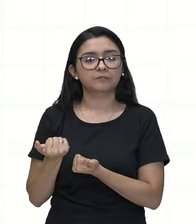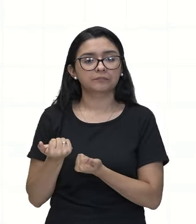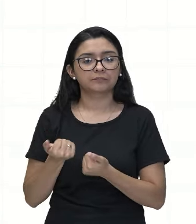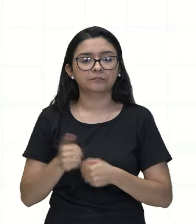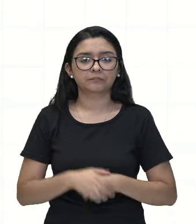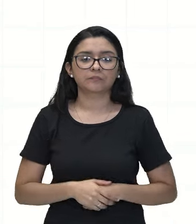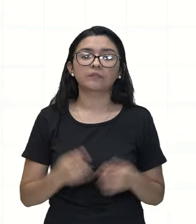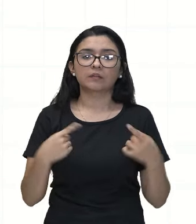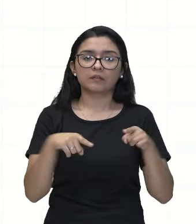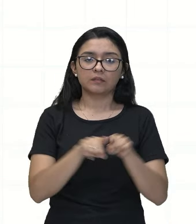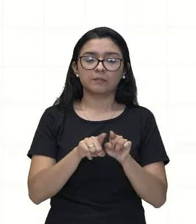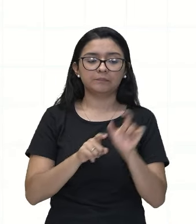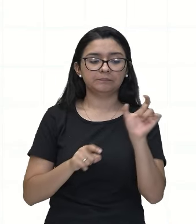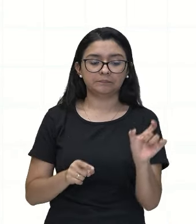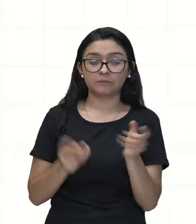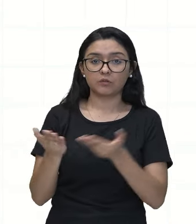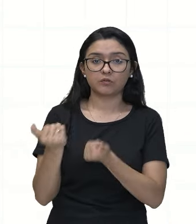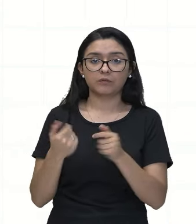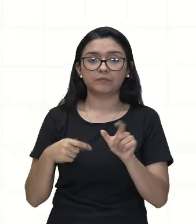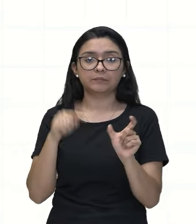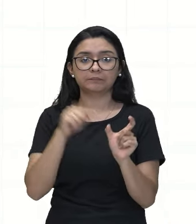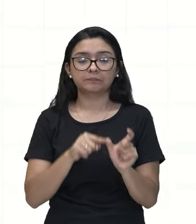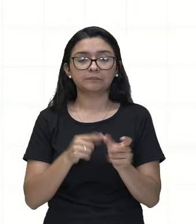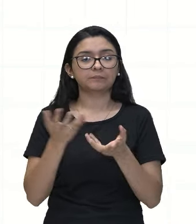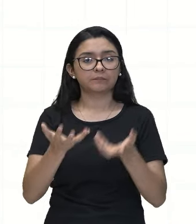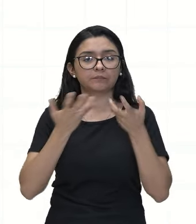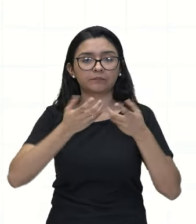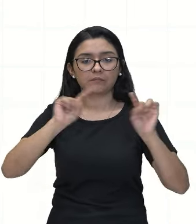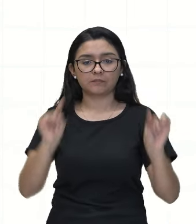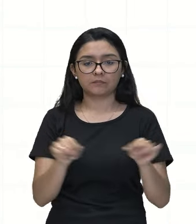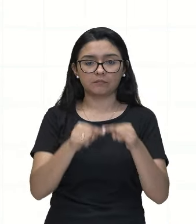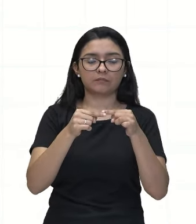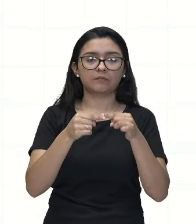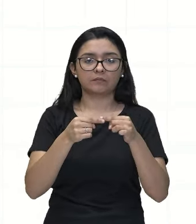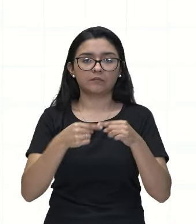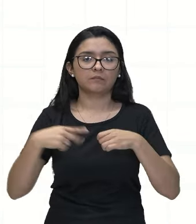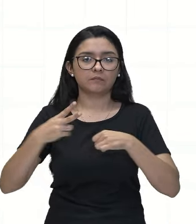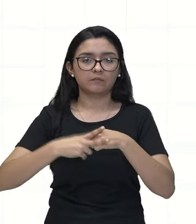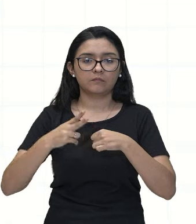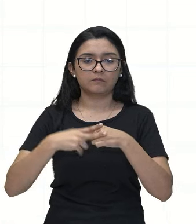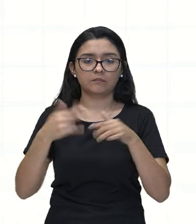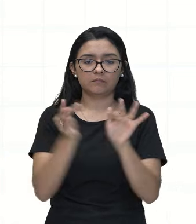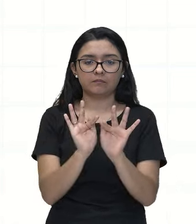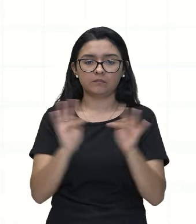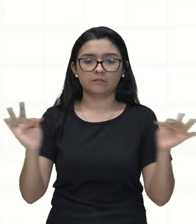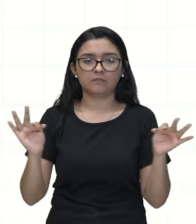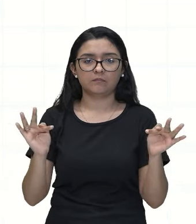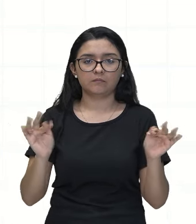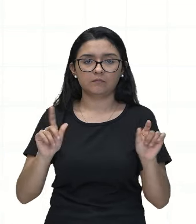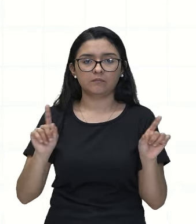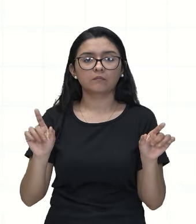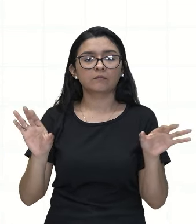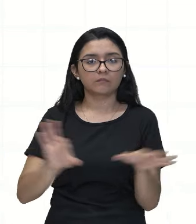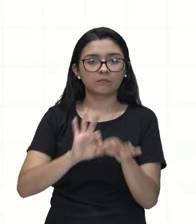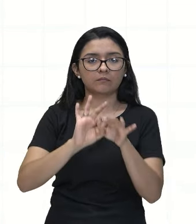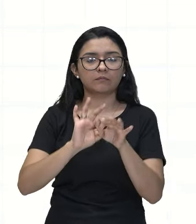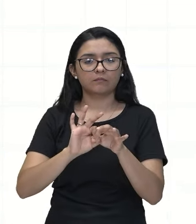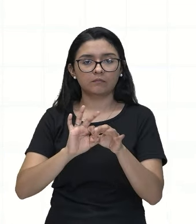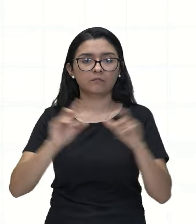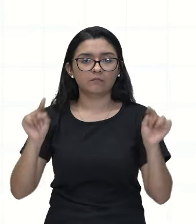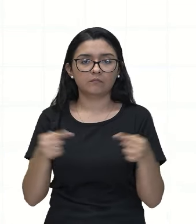o a palavra que está mais próximo né do verbo então é concordância por atração estão